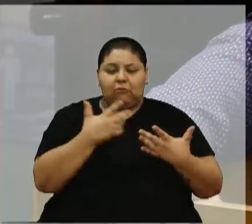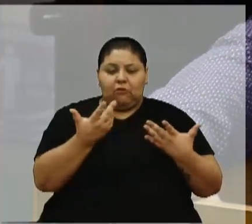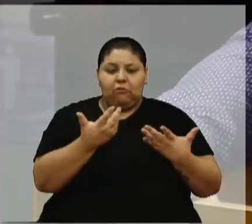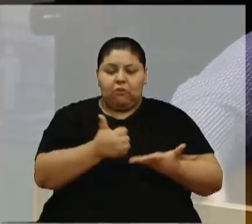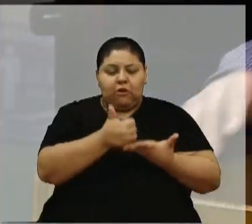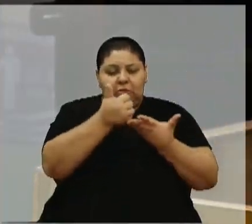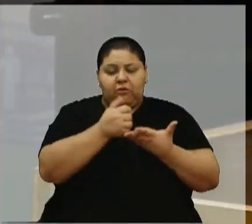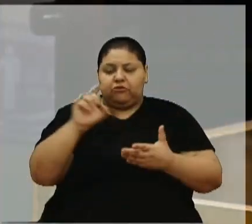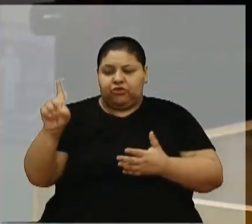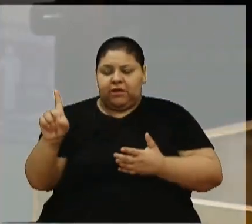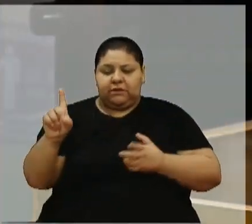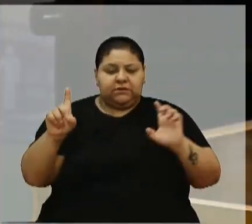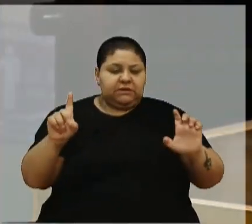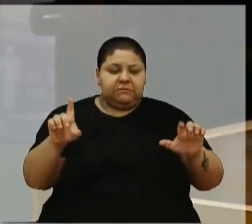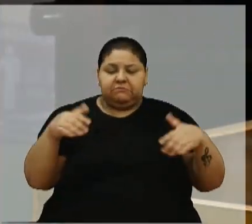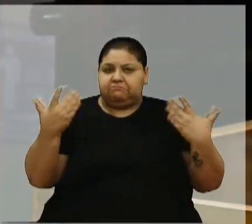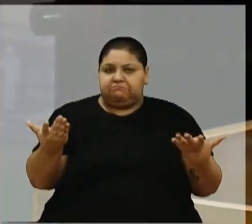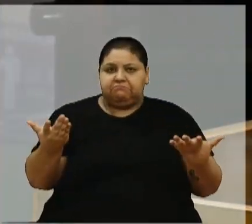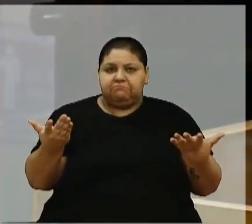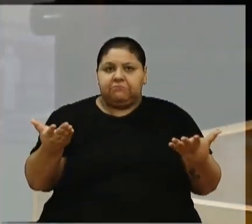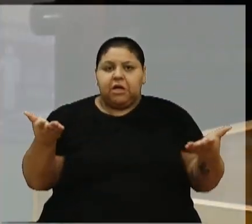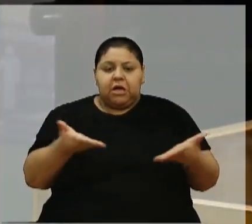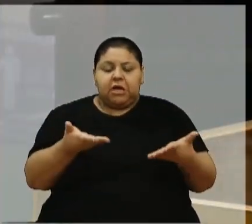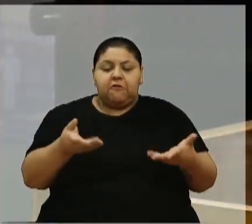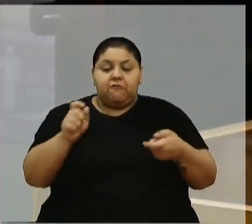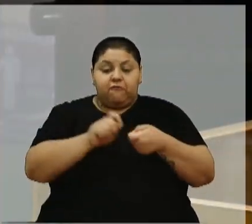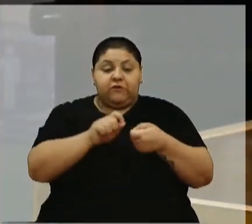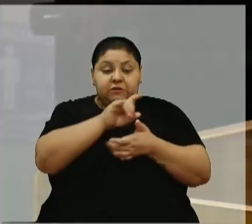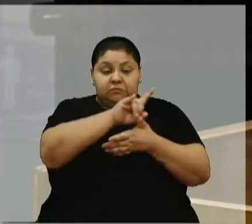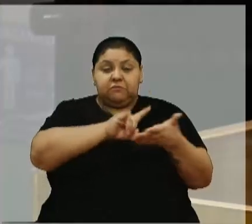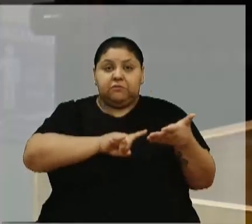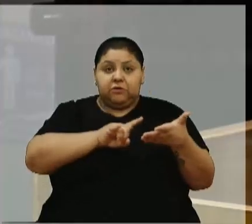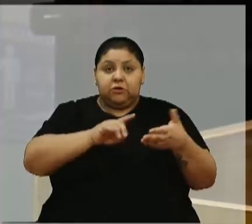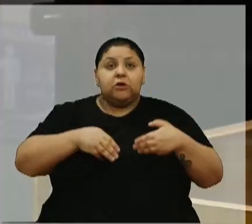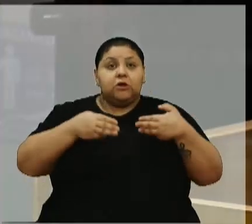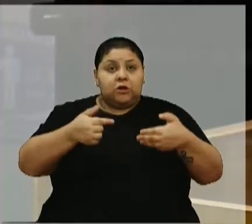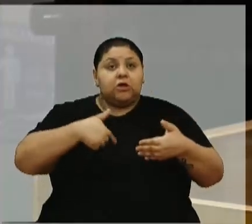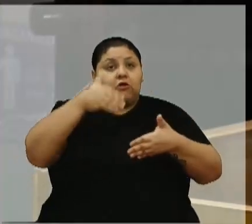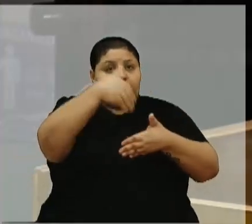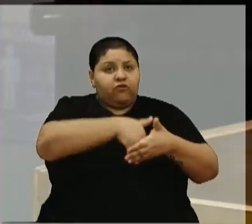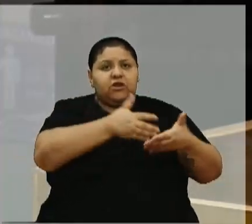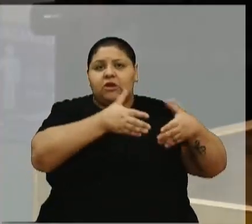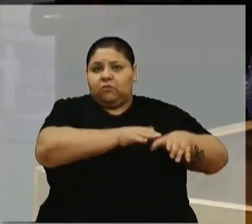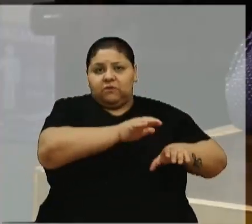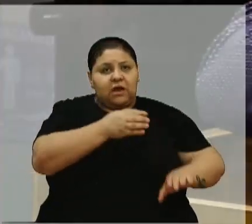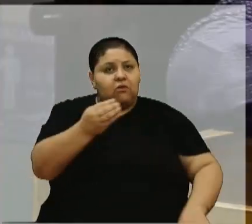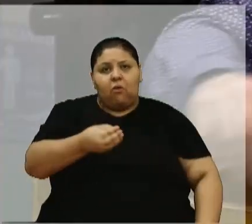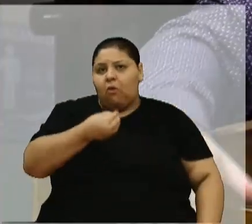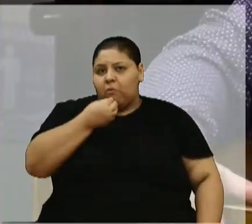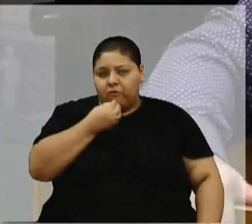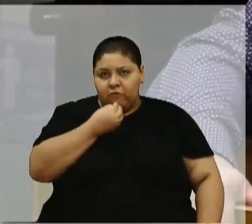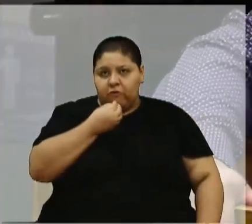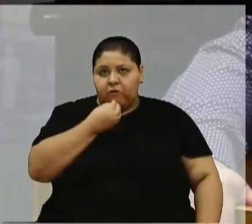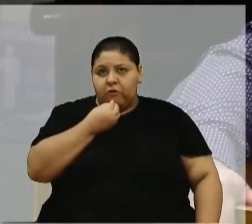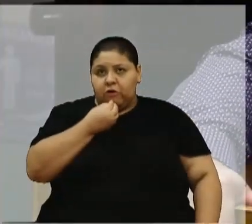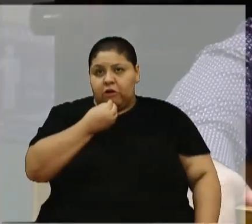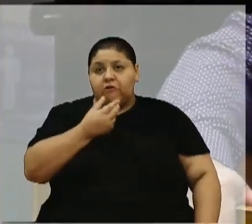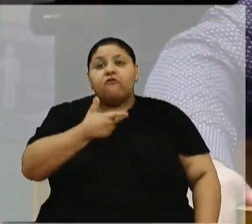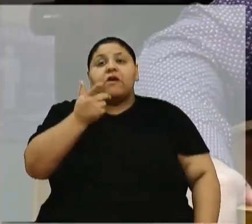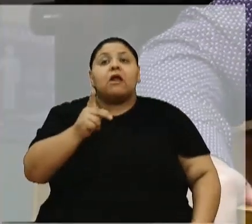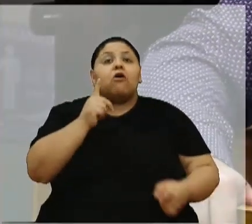na direita, e que estão fazendo aqui uma moção. Eu votarei contrário, logicamente, e vou dizer por quê.